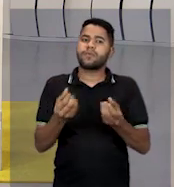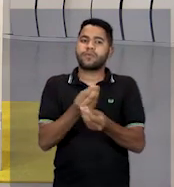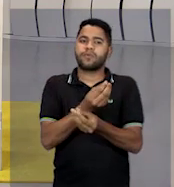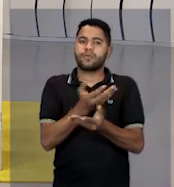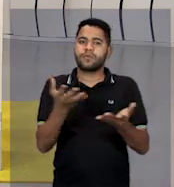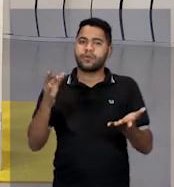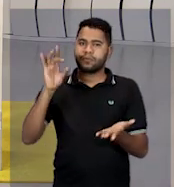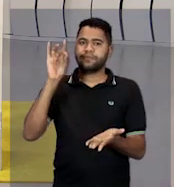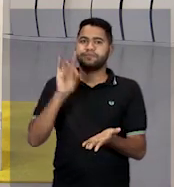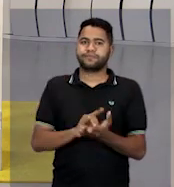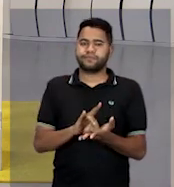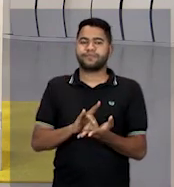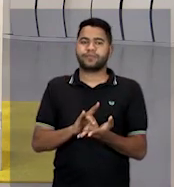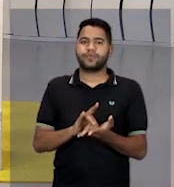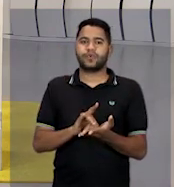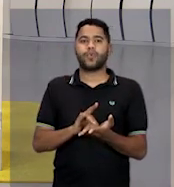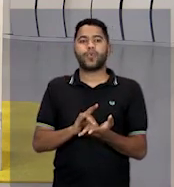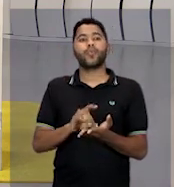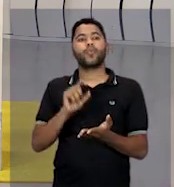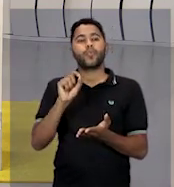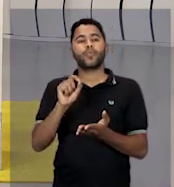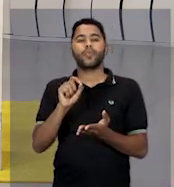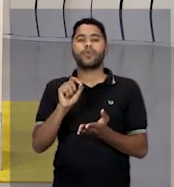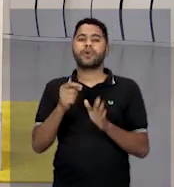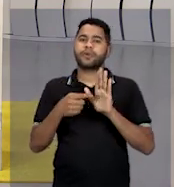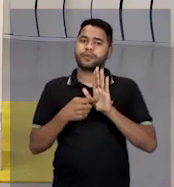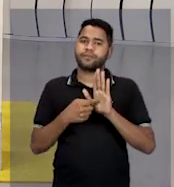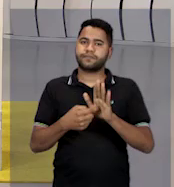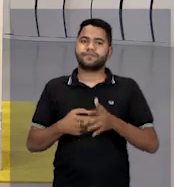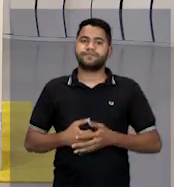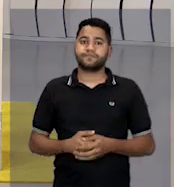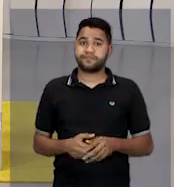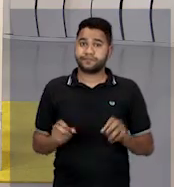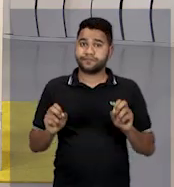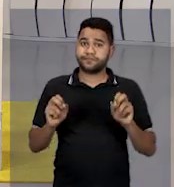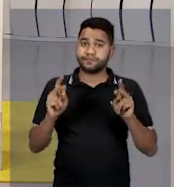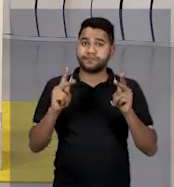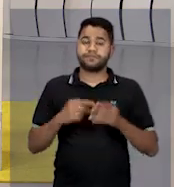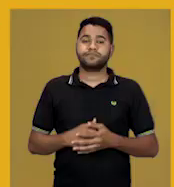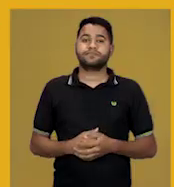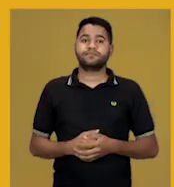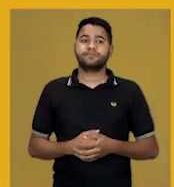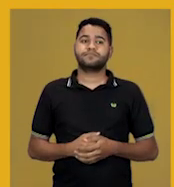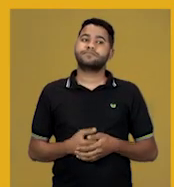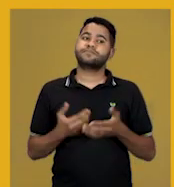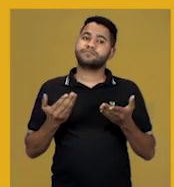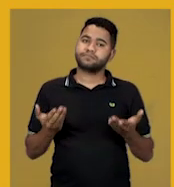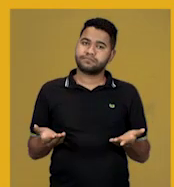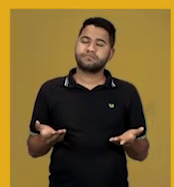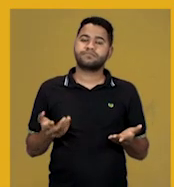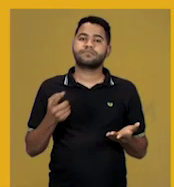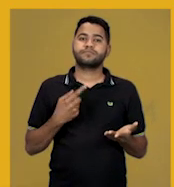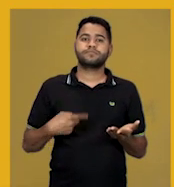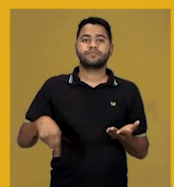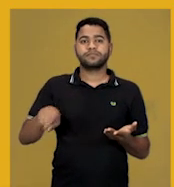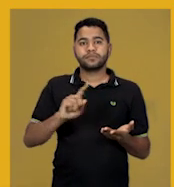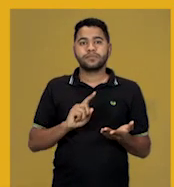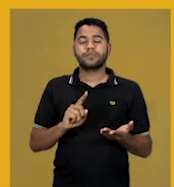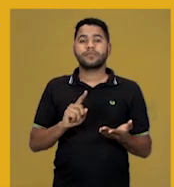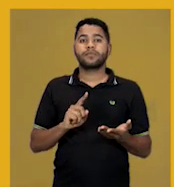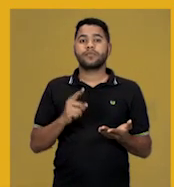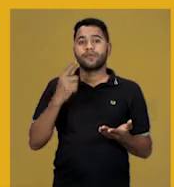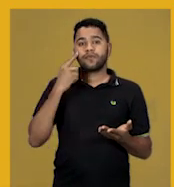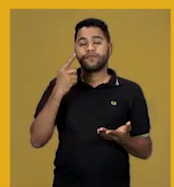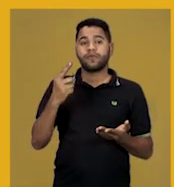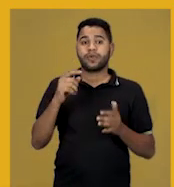essa veracidade àquilo que está sendo apresentado, ok? E aí nós estamos